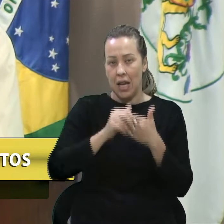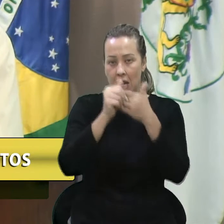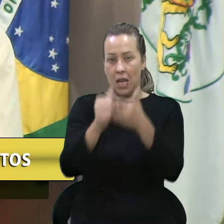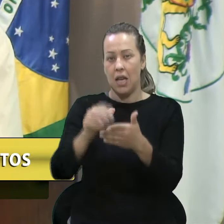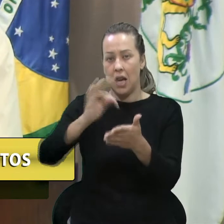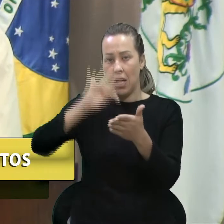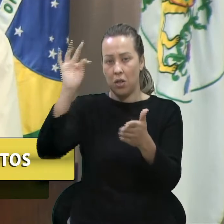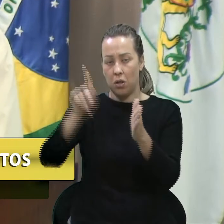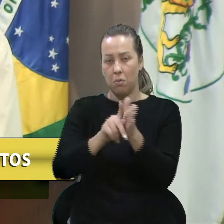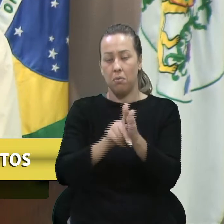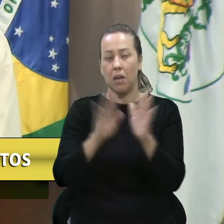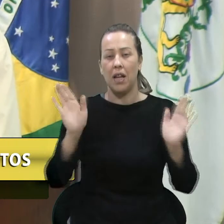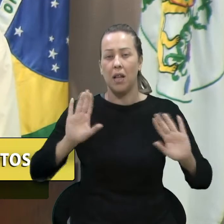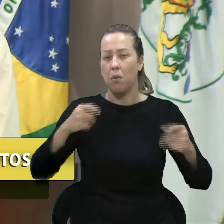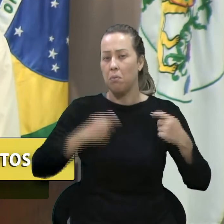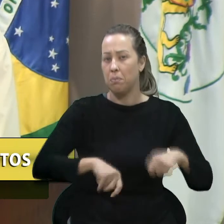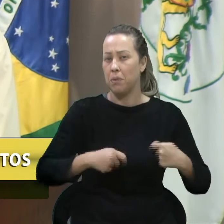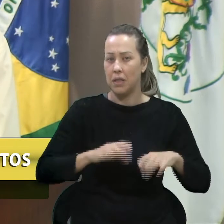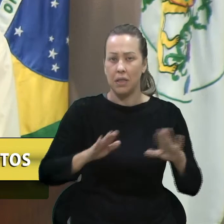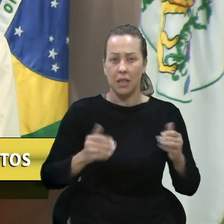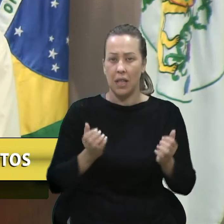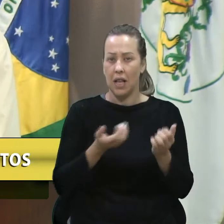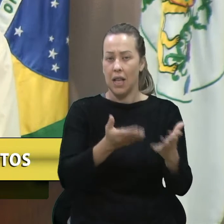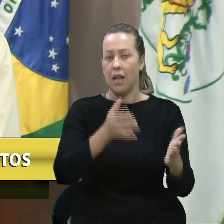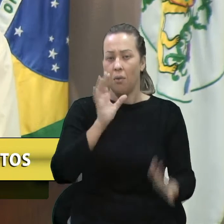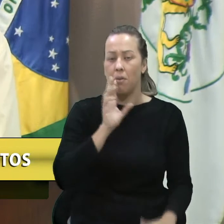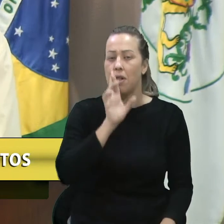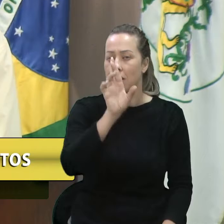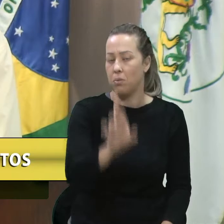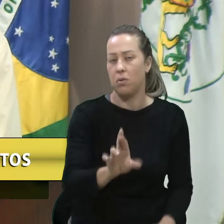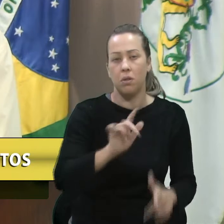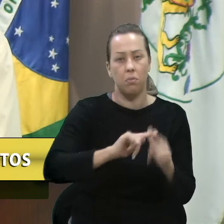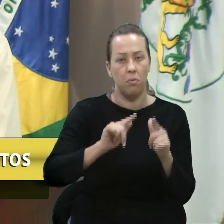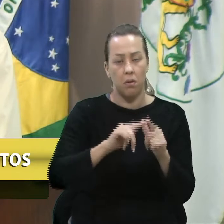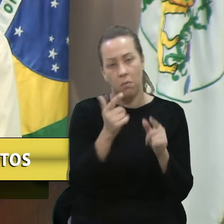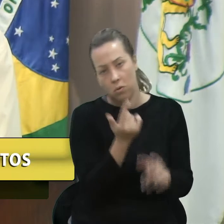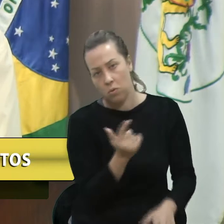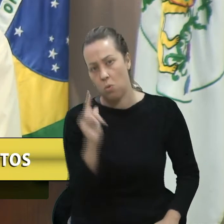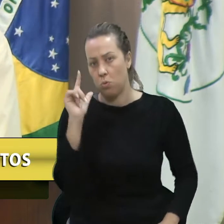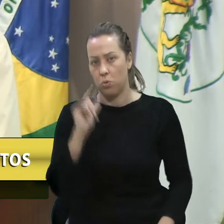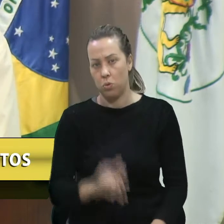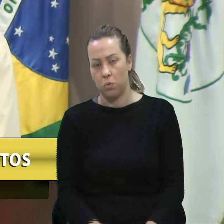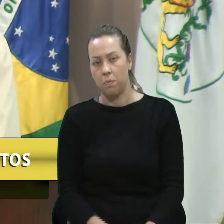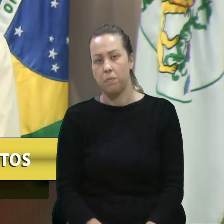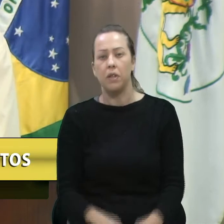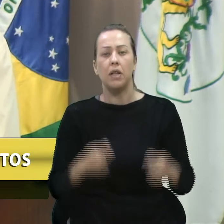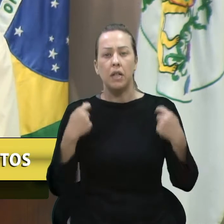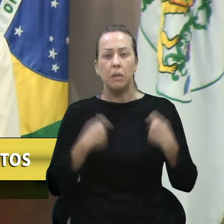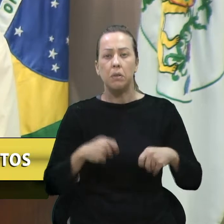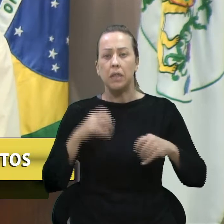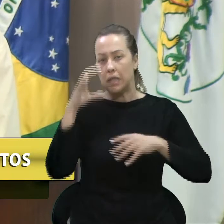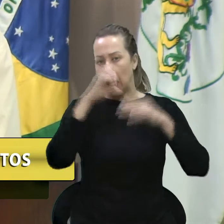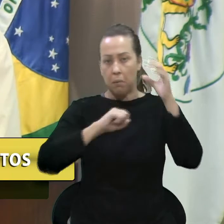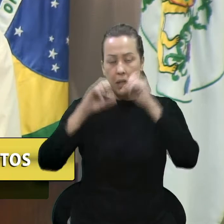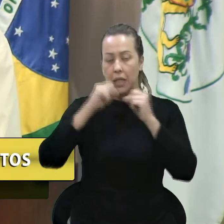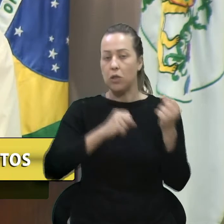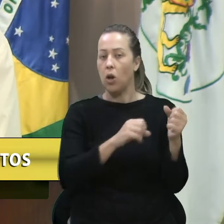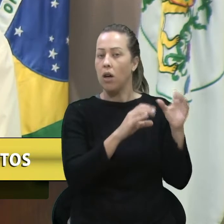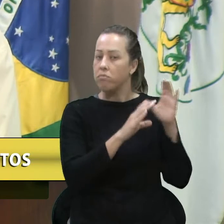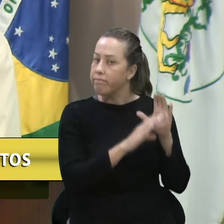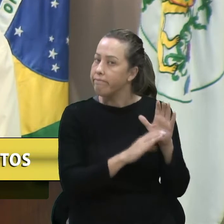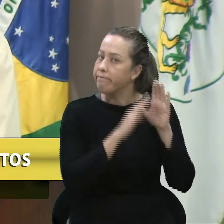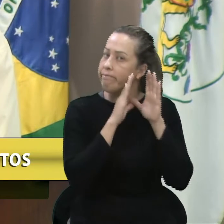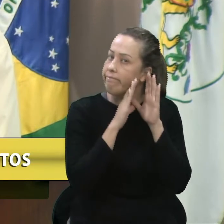Ninguém precisa dar uma solução para os problemas do outro, deve apenas aprender a ouvir.